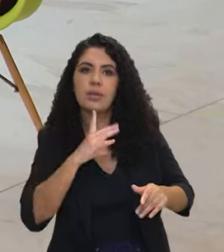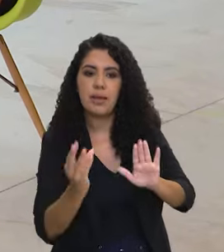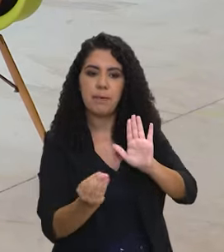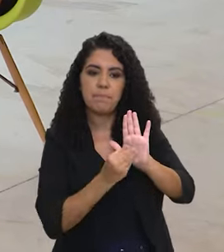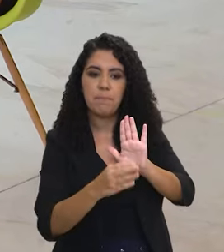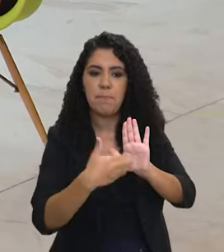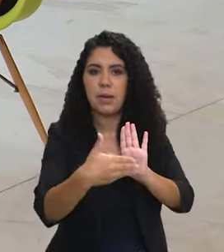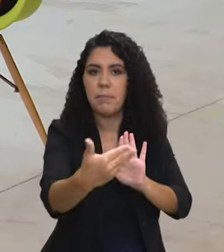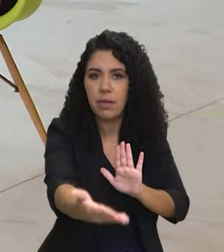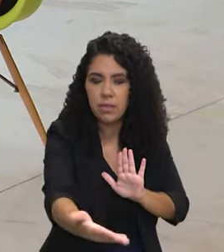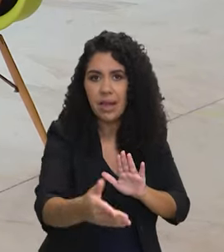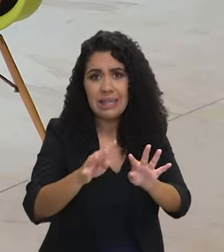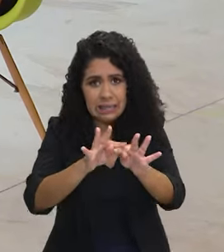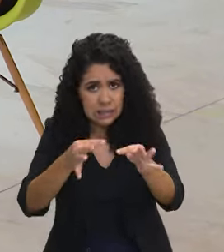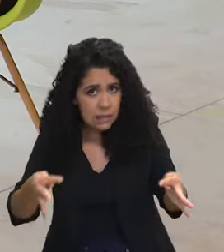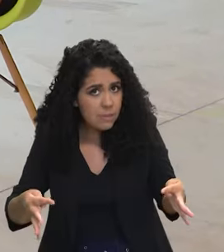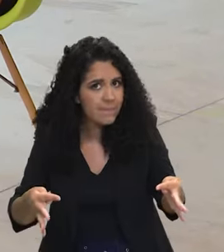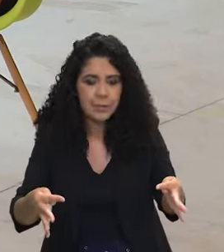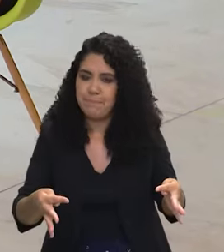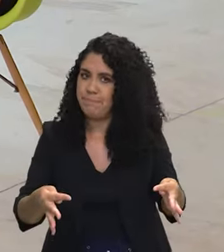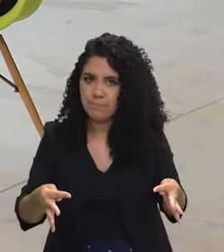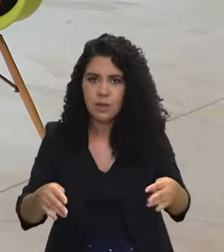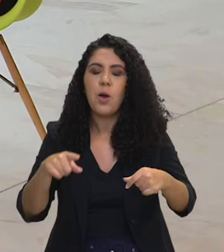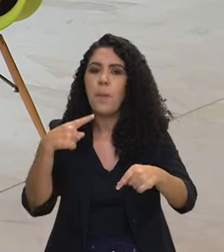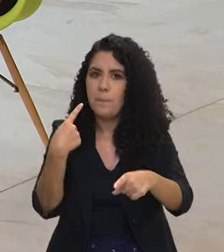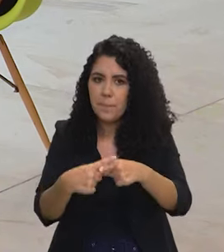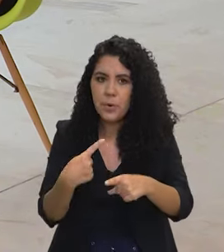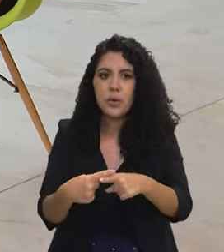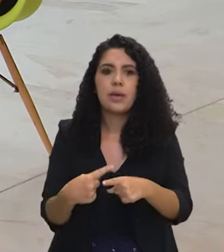nesse esforço que não é simples, né, porque